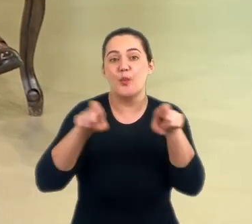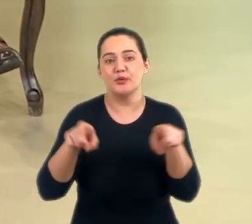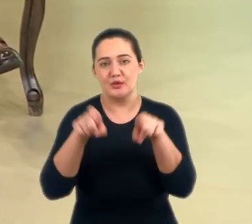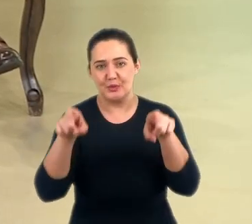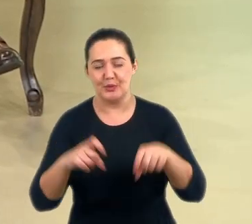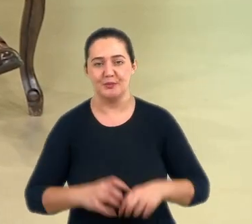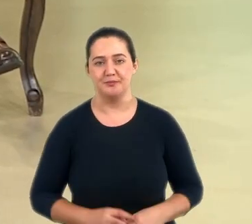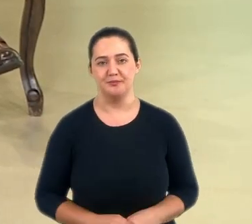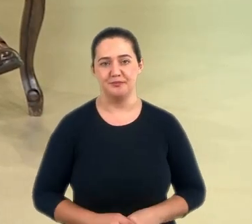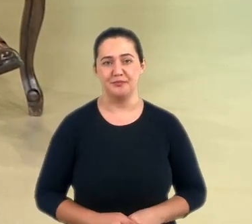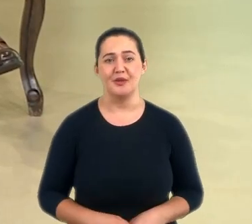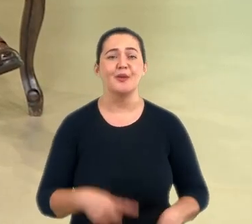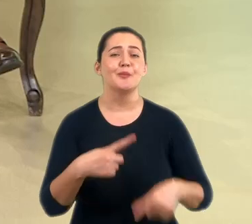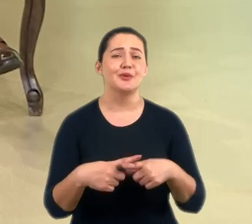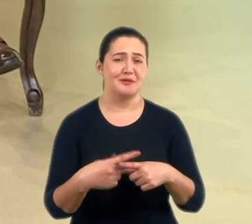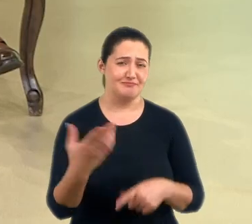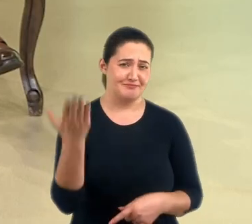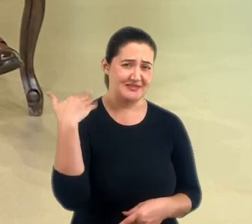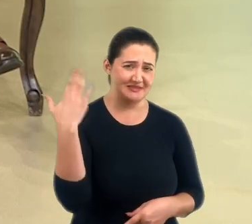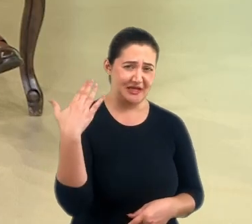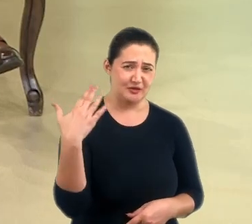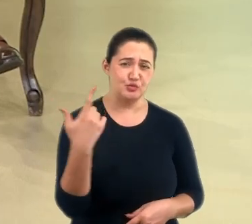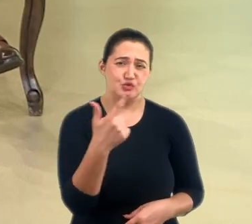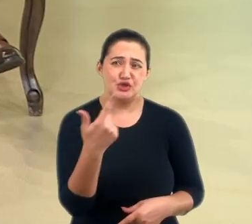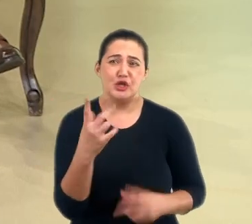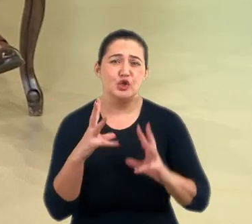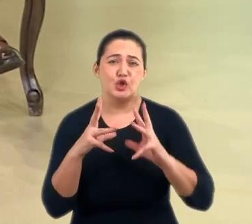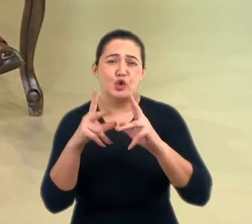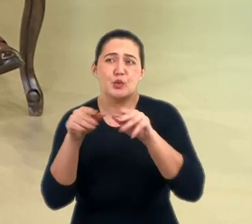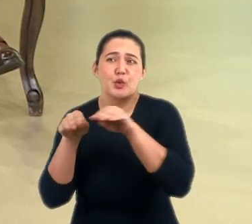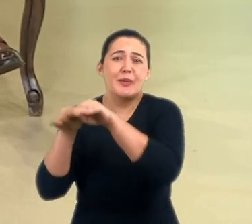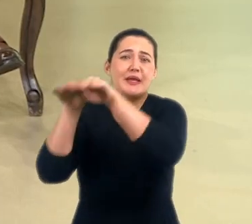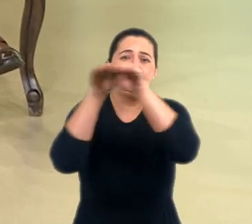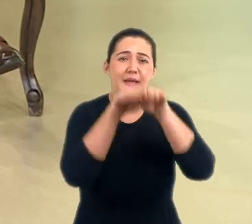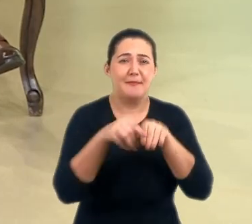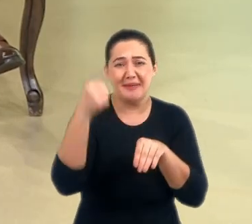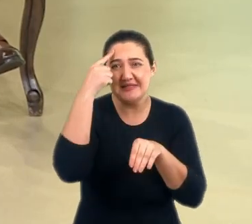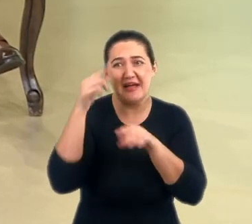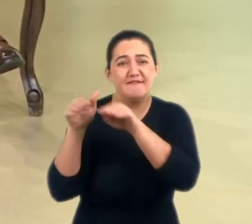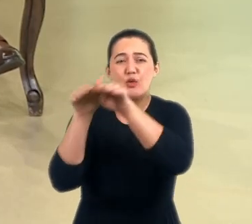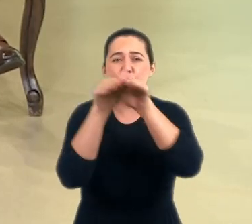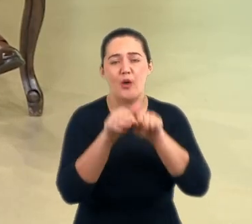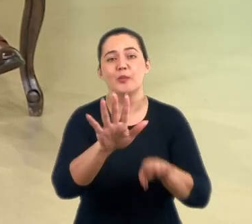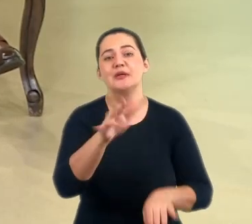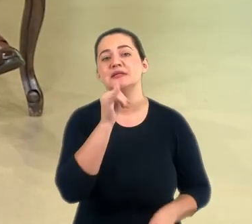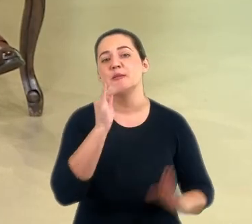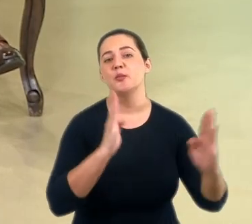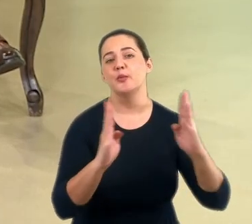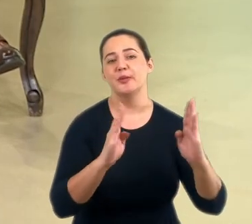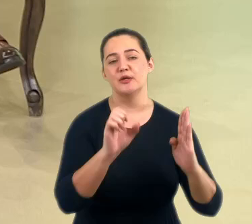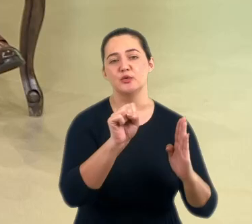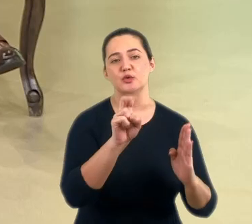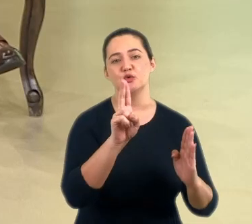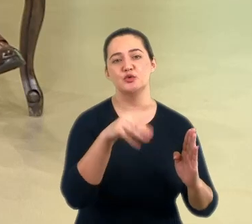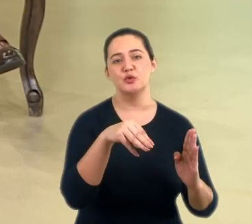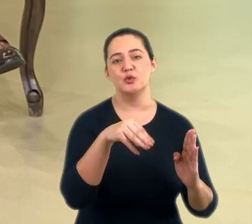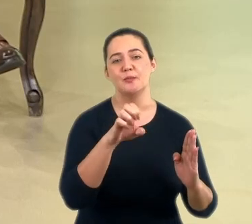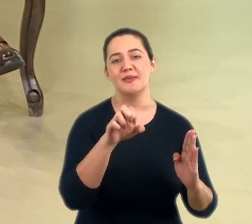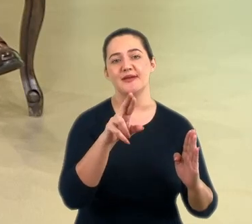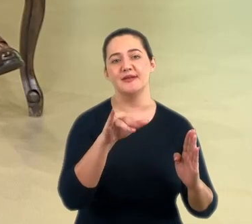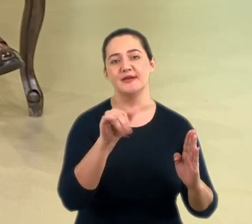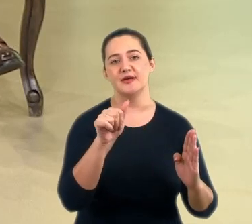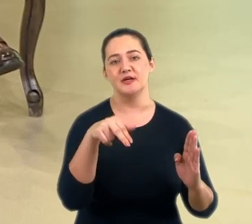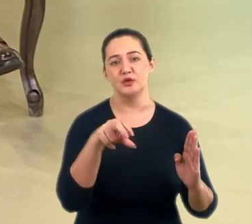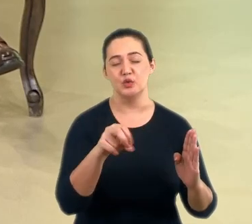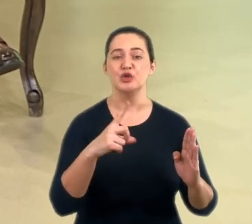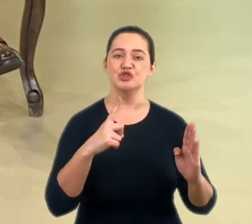do passado não era tão uniforme. Se eu pegar, por exemplo, o período sumeriano, às vezes você tinha um tablete cuneiforme que